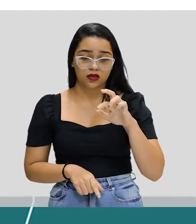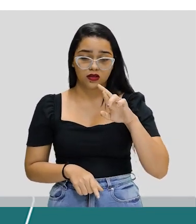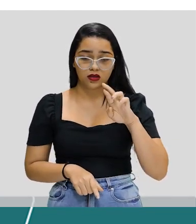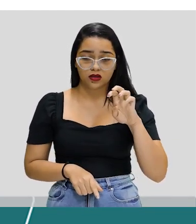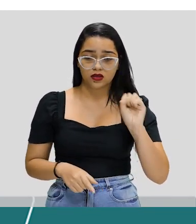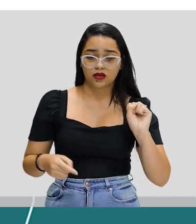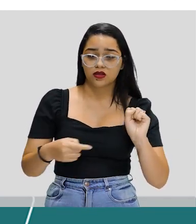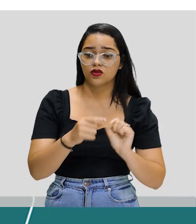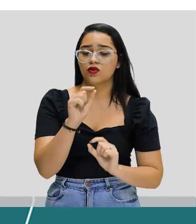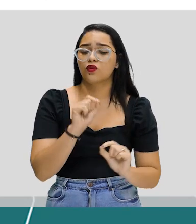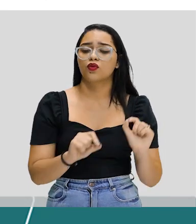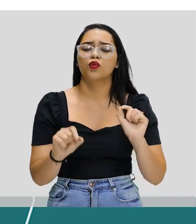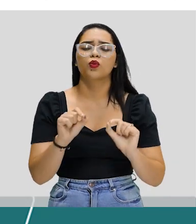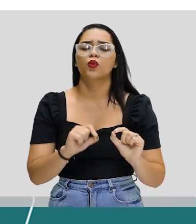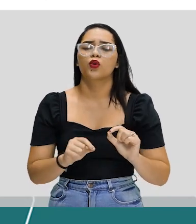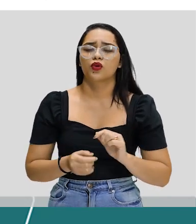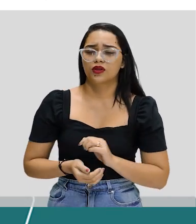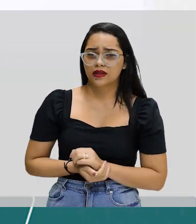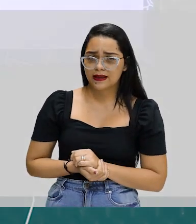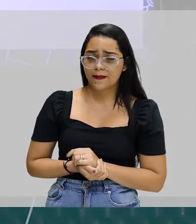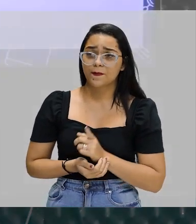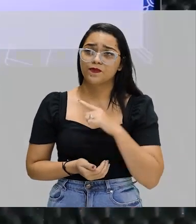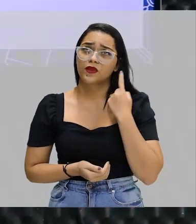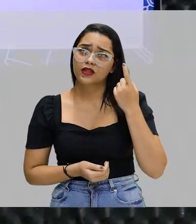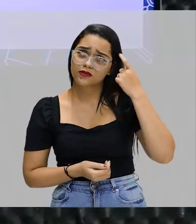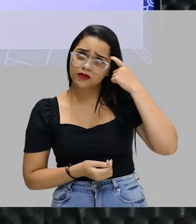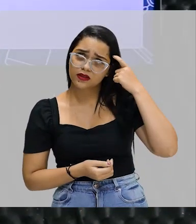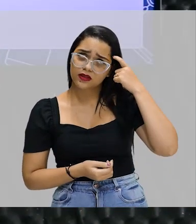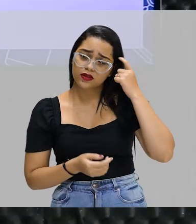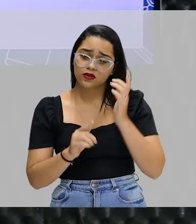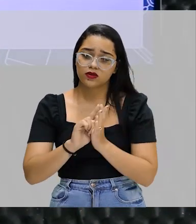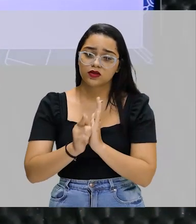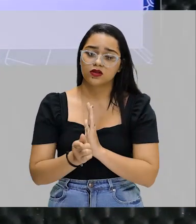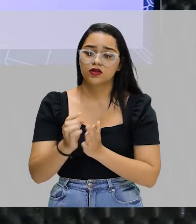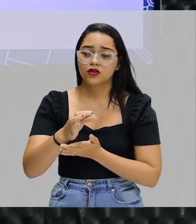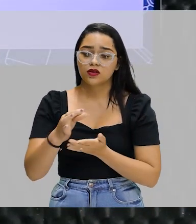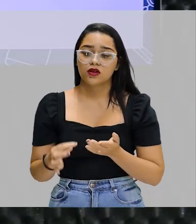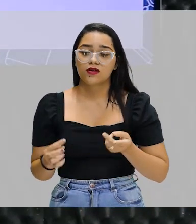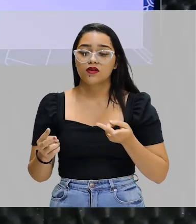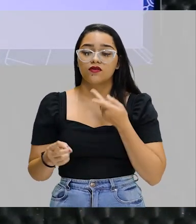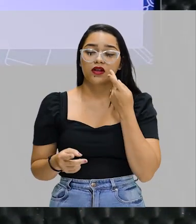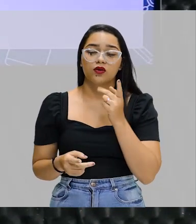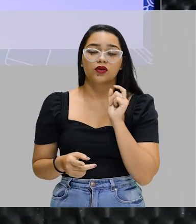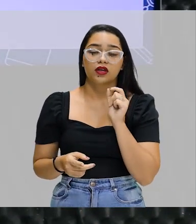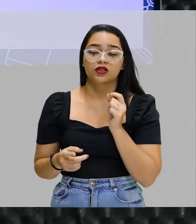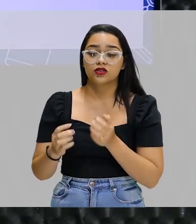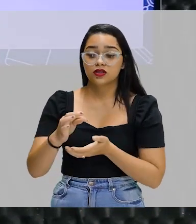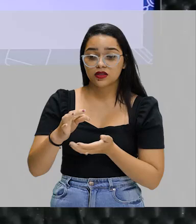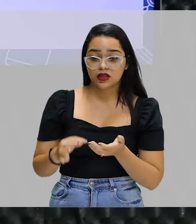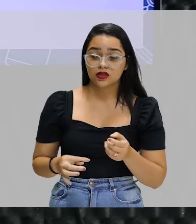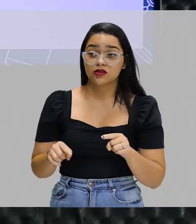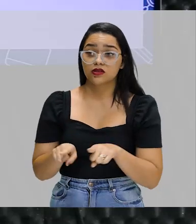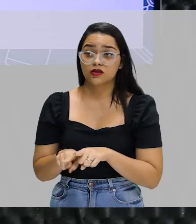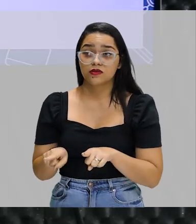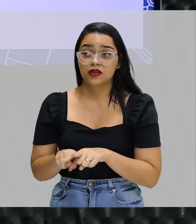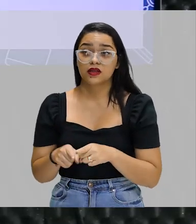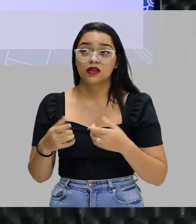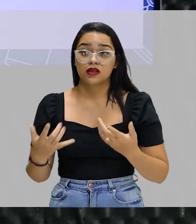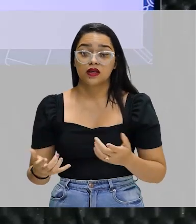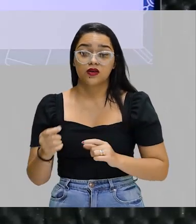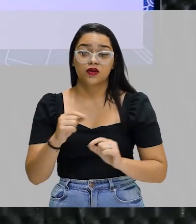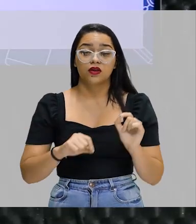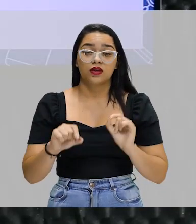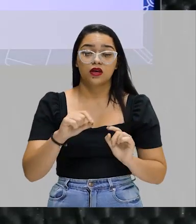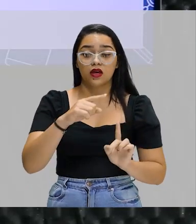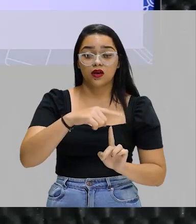or spoken discourse. Então, quando nós pensamos num gênero textual, a gente está falando de texto. O gênero textual é um